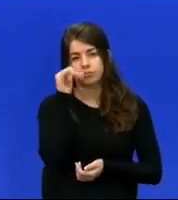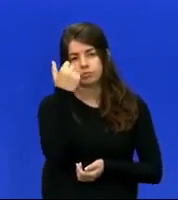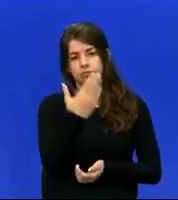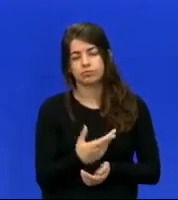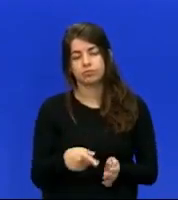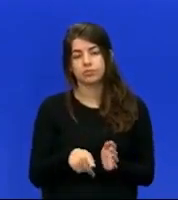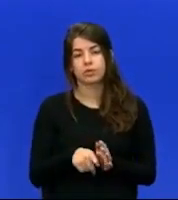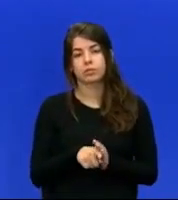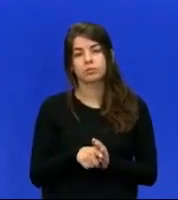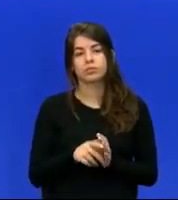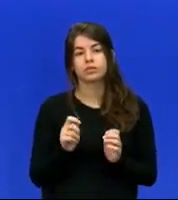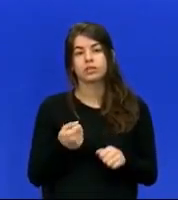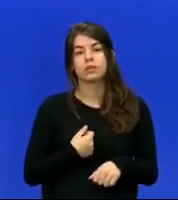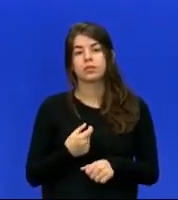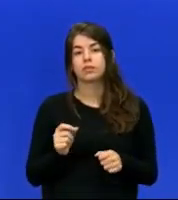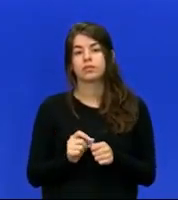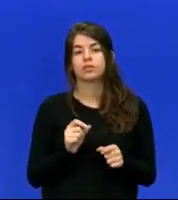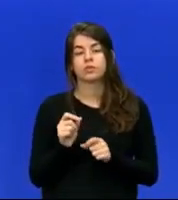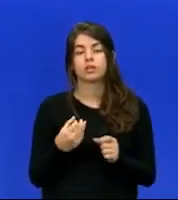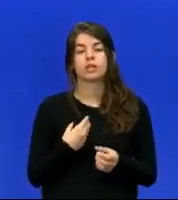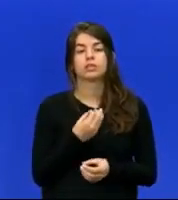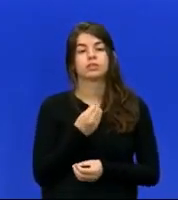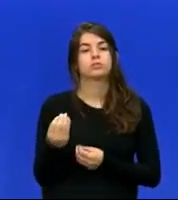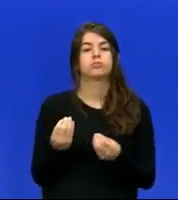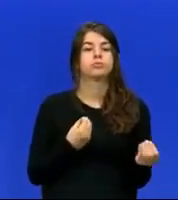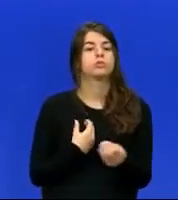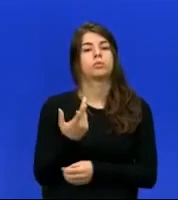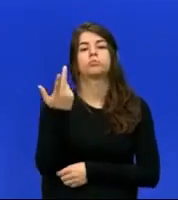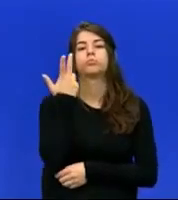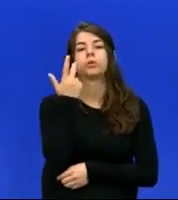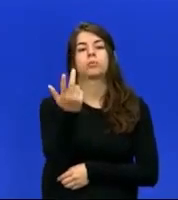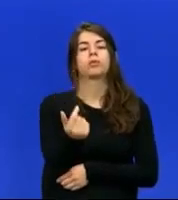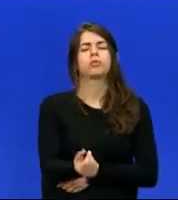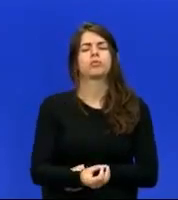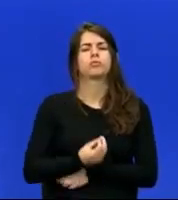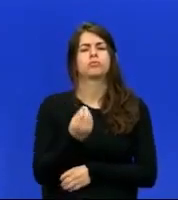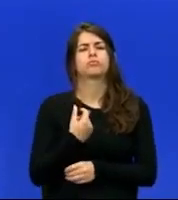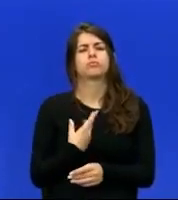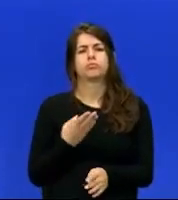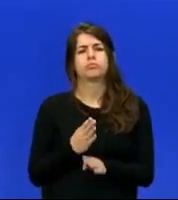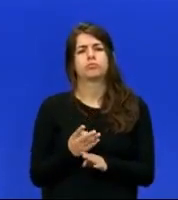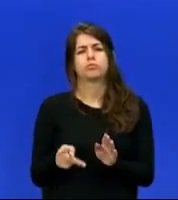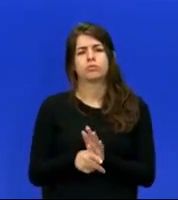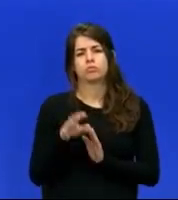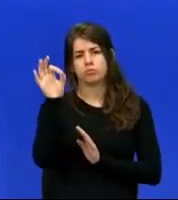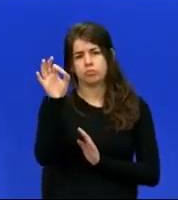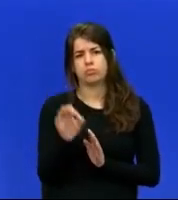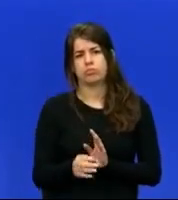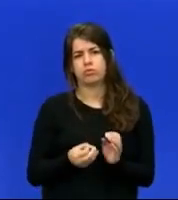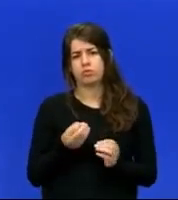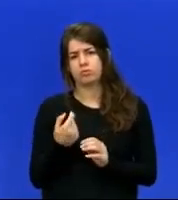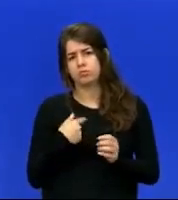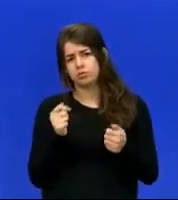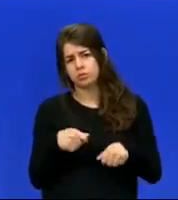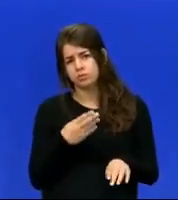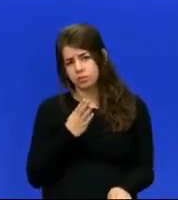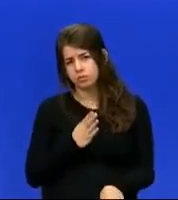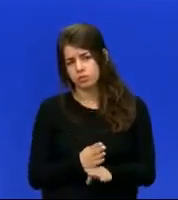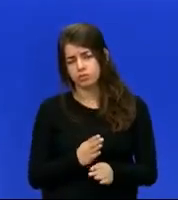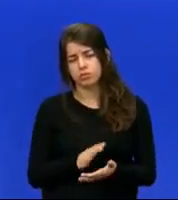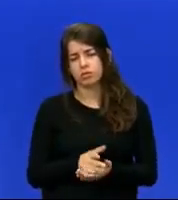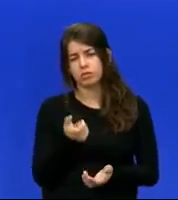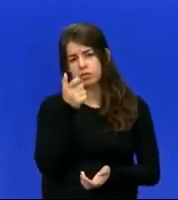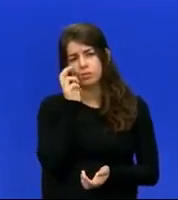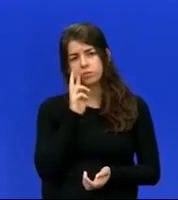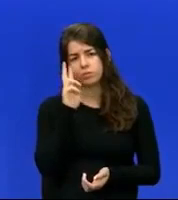a saída vai ser através da relação da distribuição normal. Mas como eu encontro a probabilidade? Muito bem, o que você